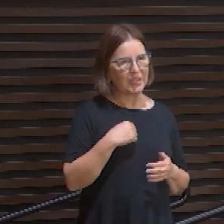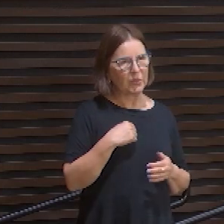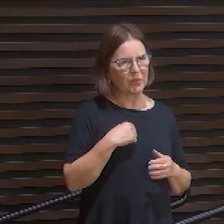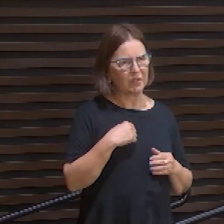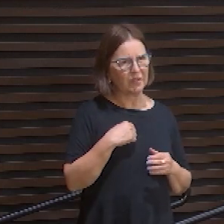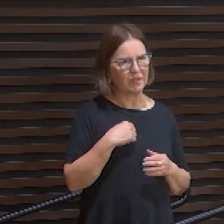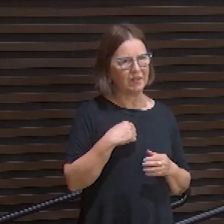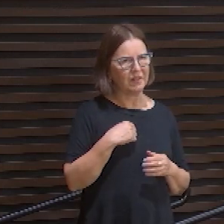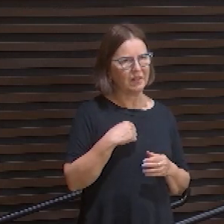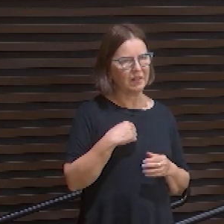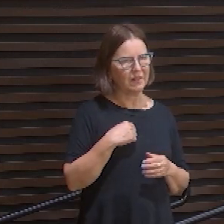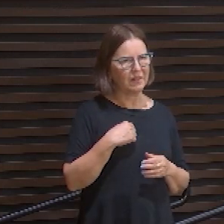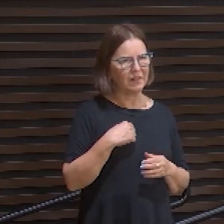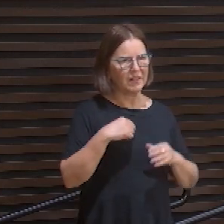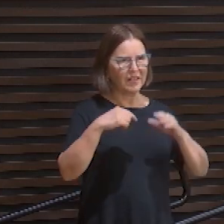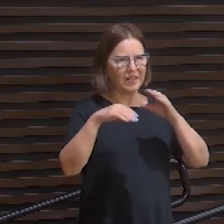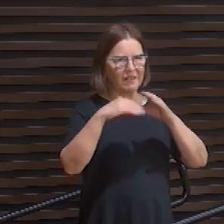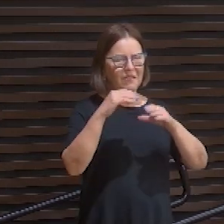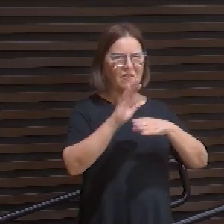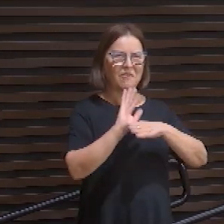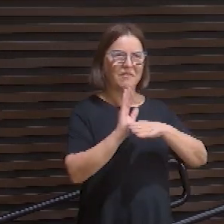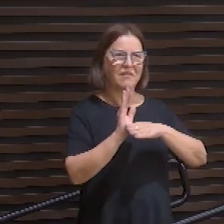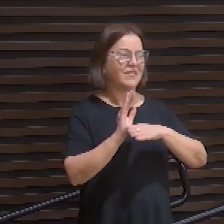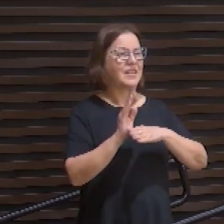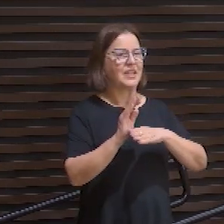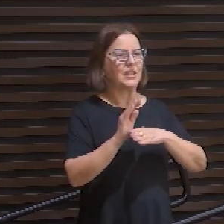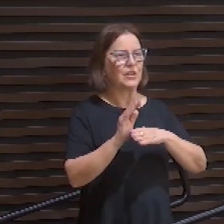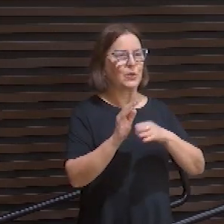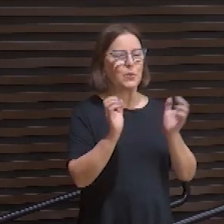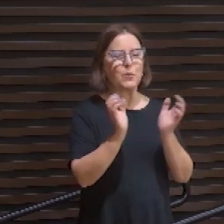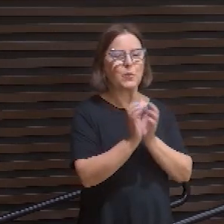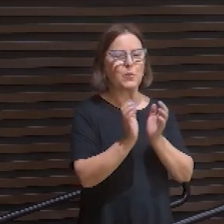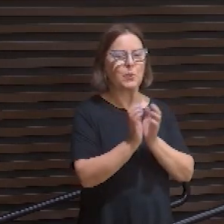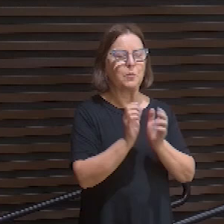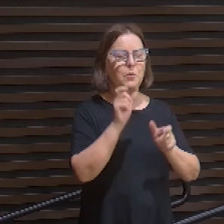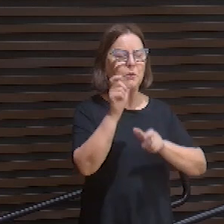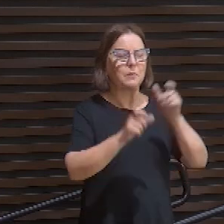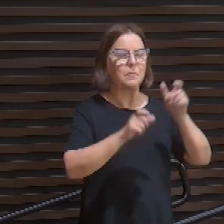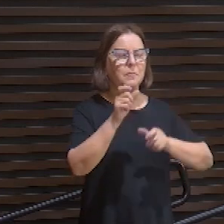moços louvando a Deus, cantando na beira da praia,